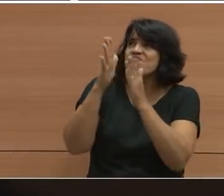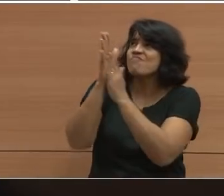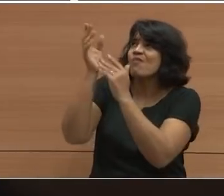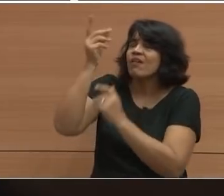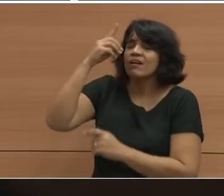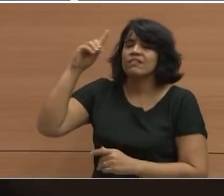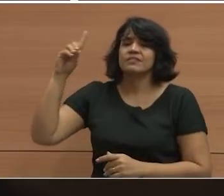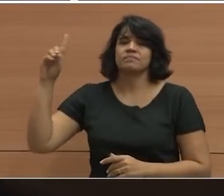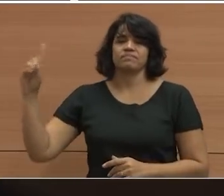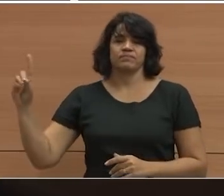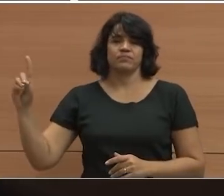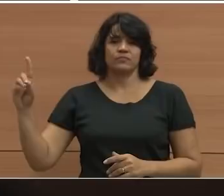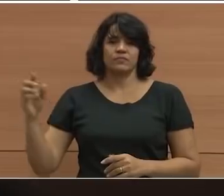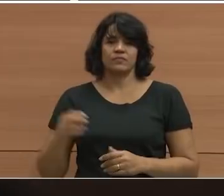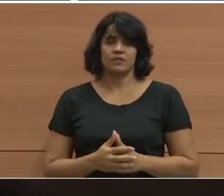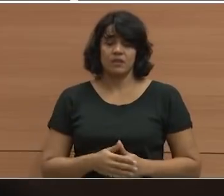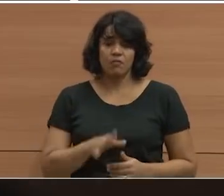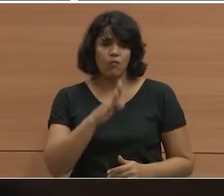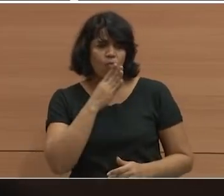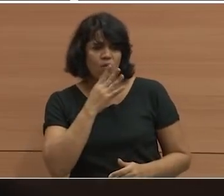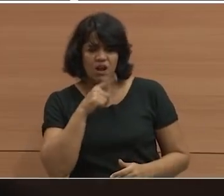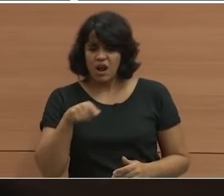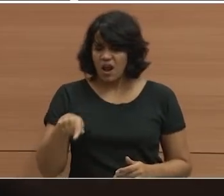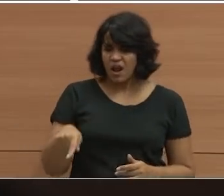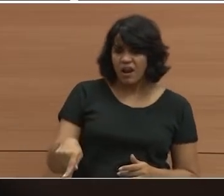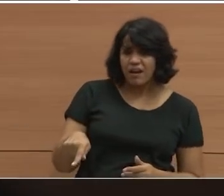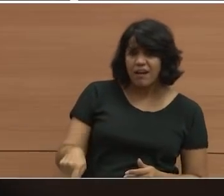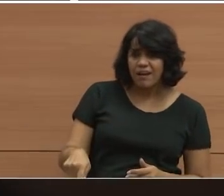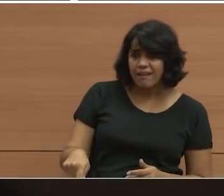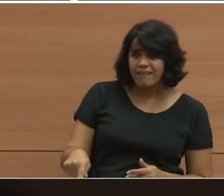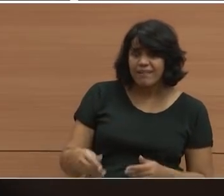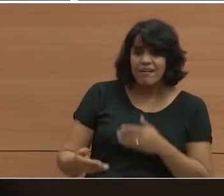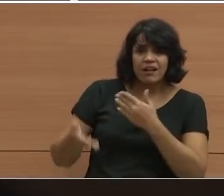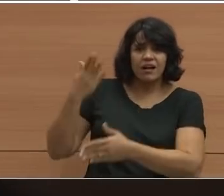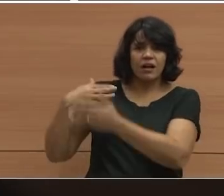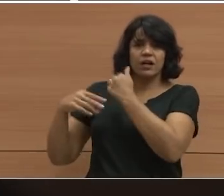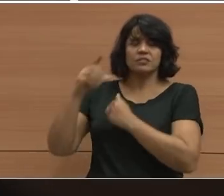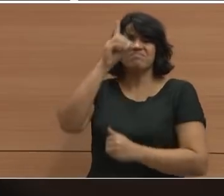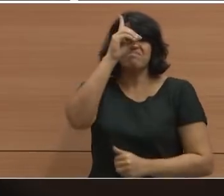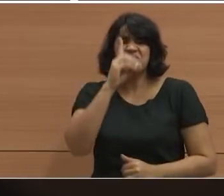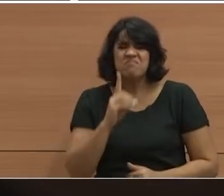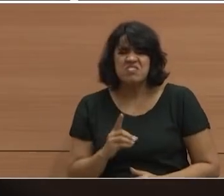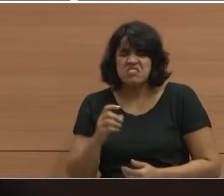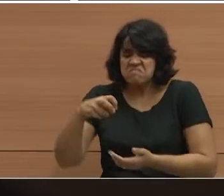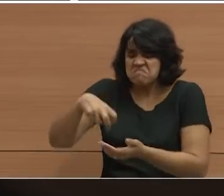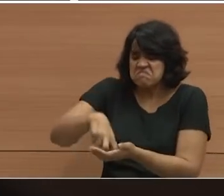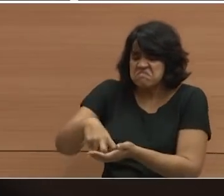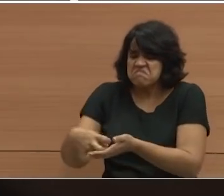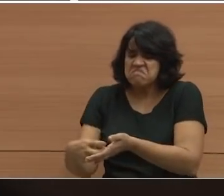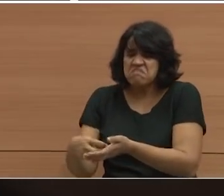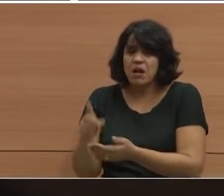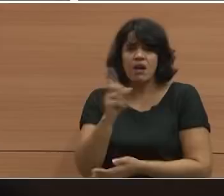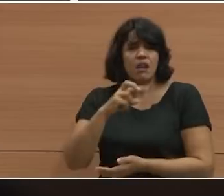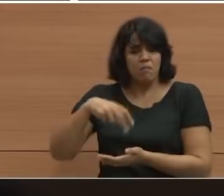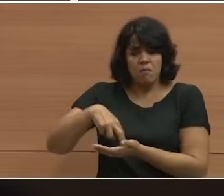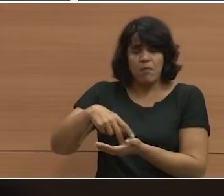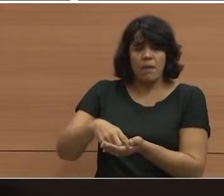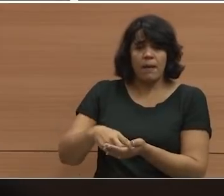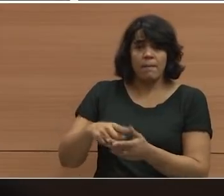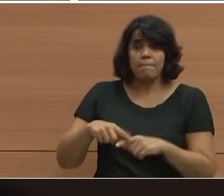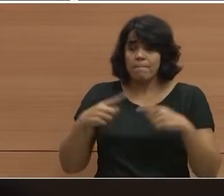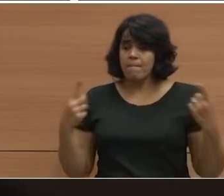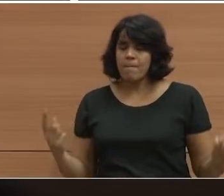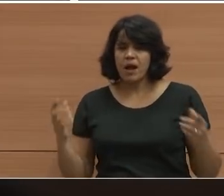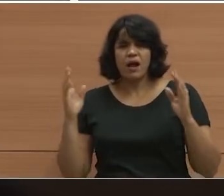que esmolava assentado à porta formosa do templo, e se encheram de admiração